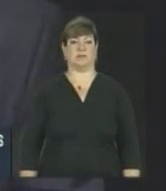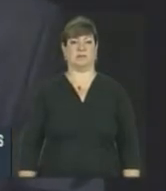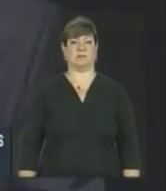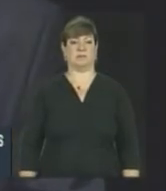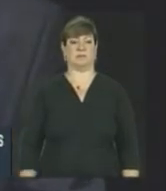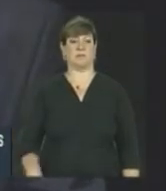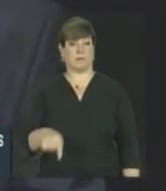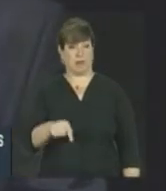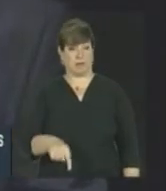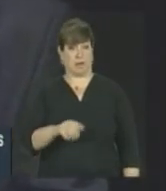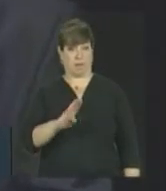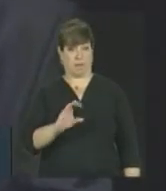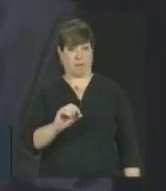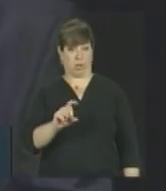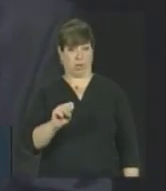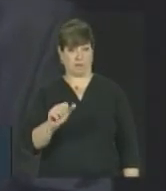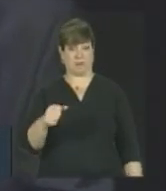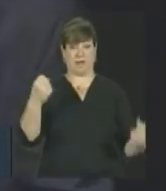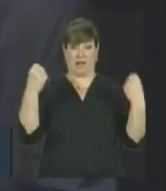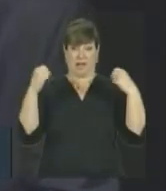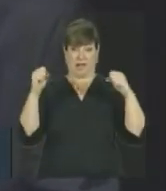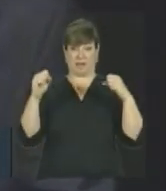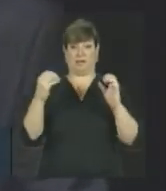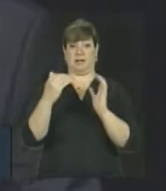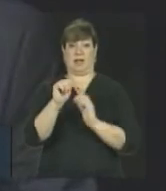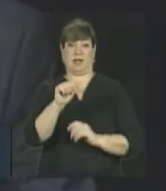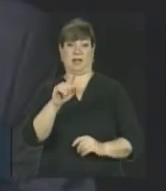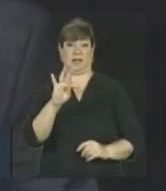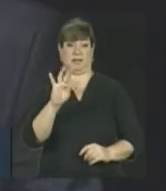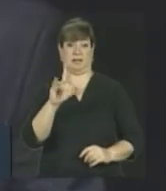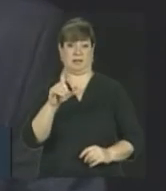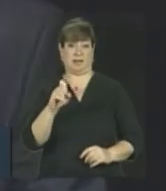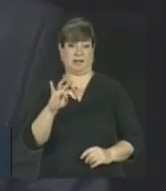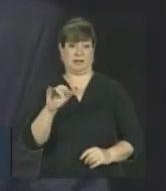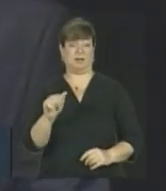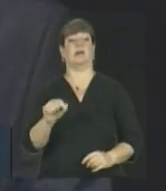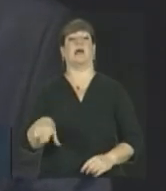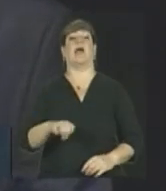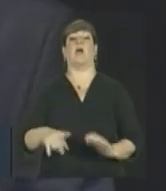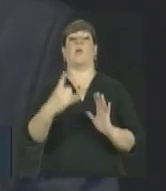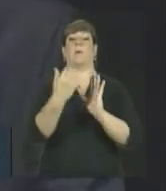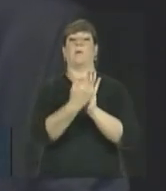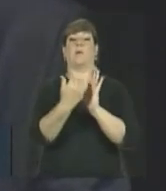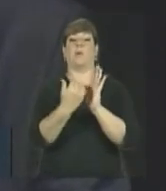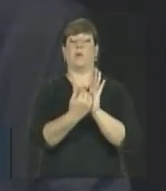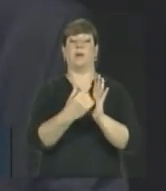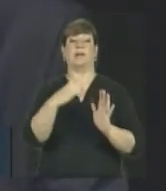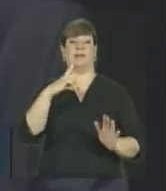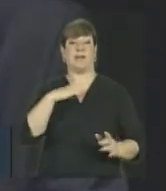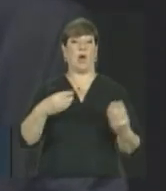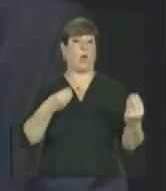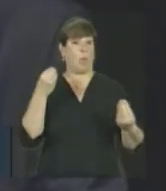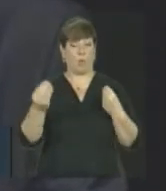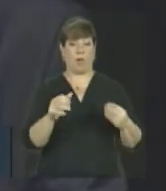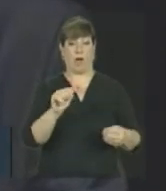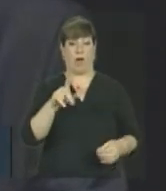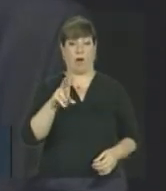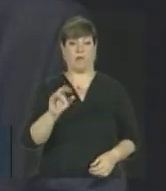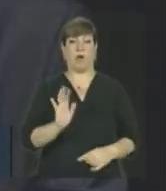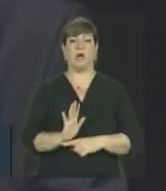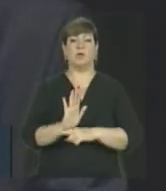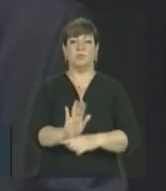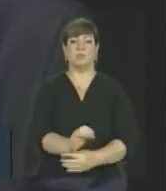O Bolsa Atleta é um programa que tem como objetivo